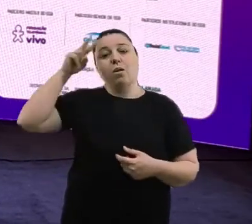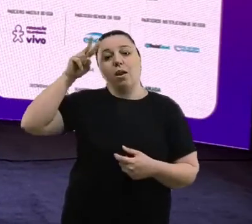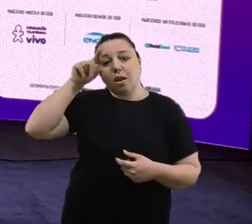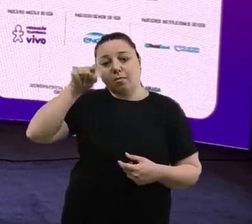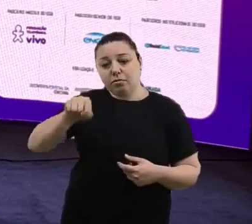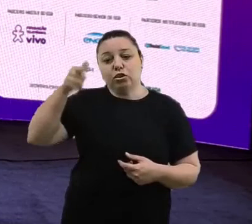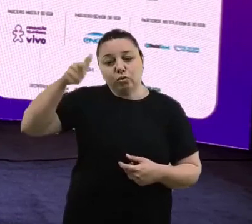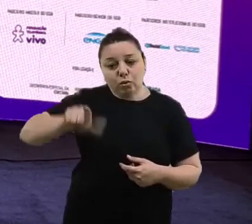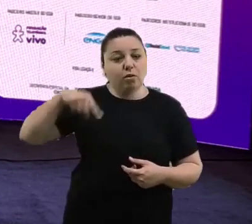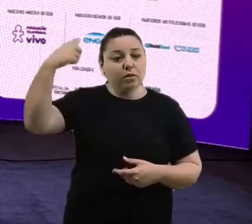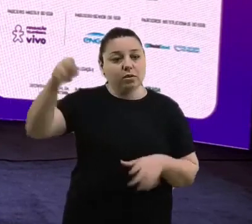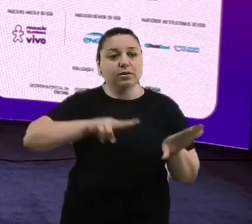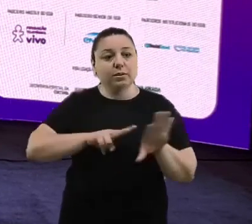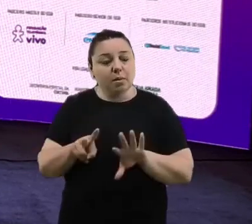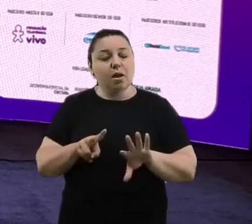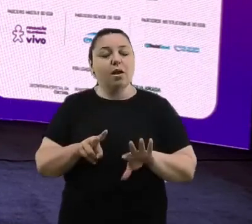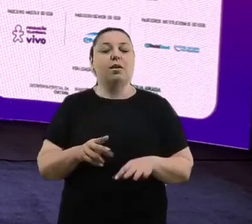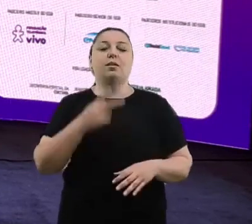consegue ajudar, sim.